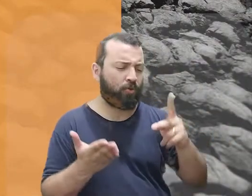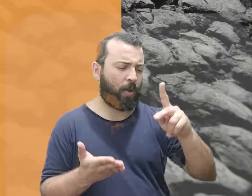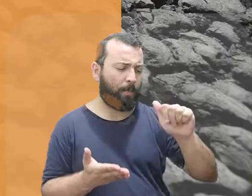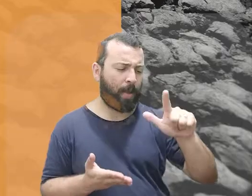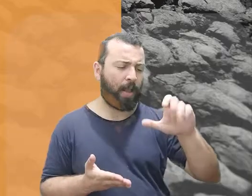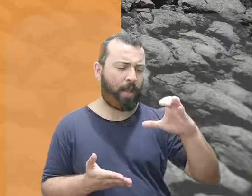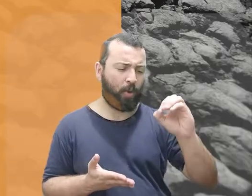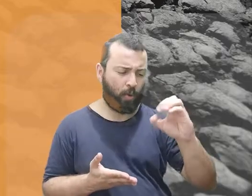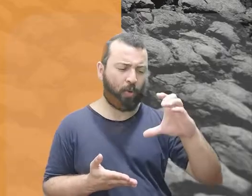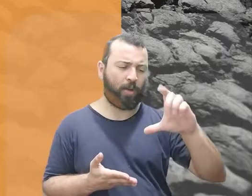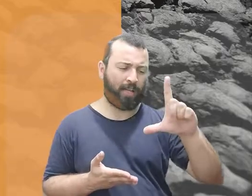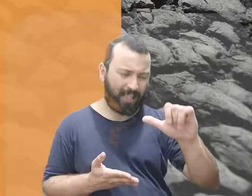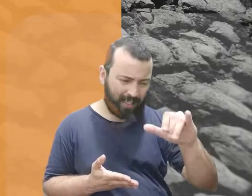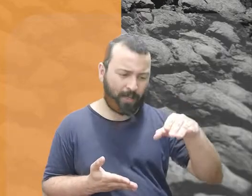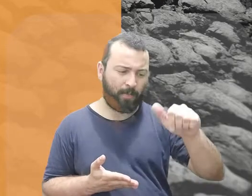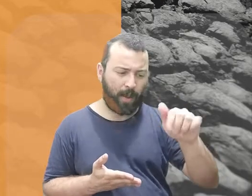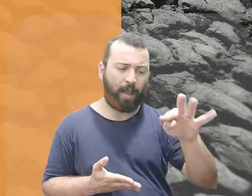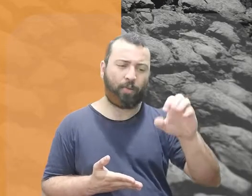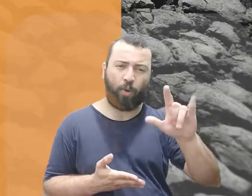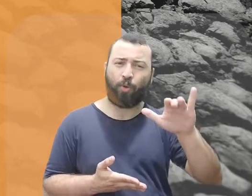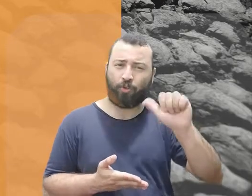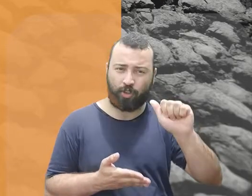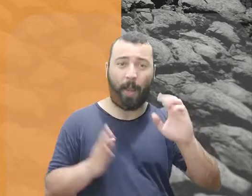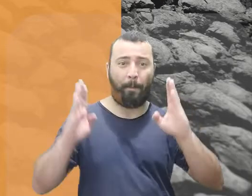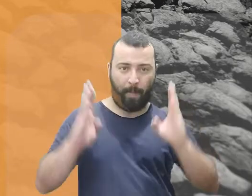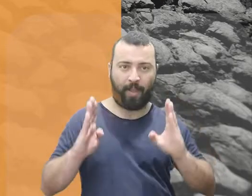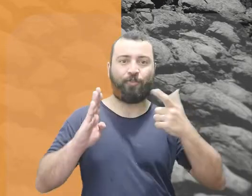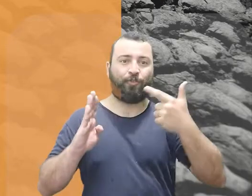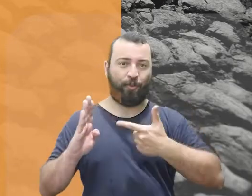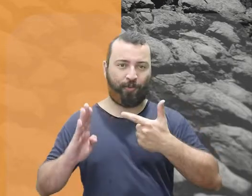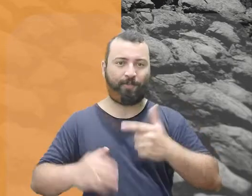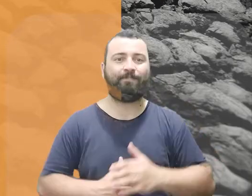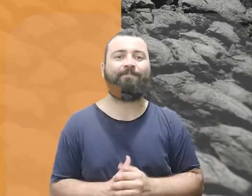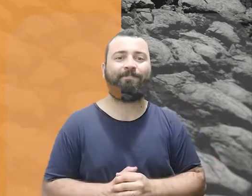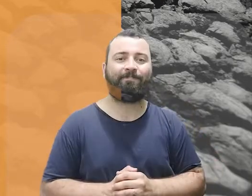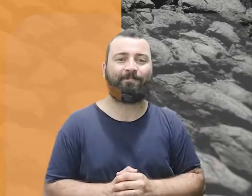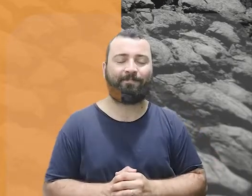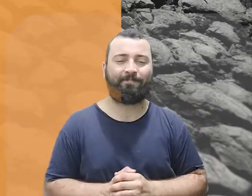hoje, paleoclimatologia, parte 2.